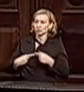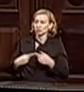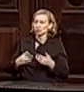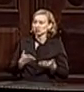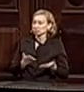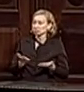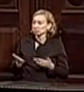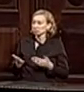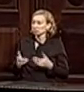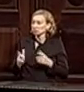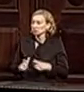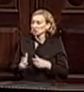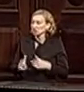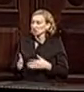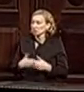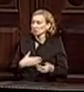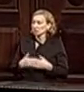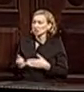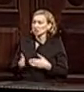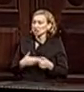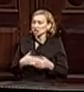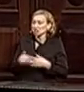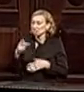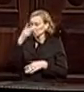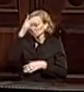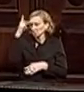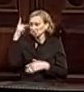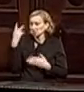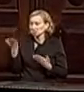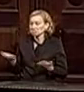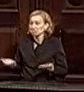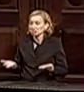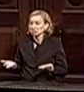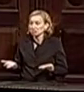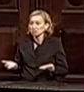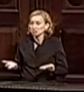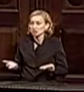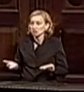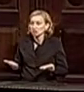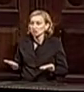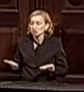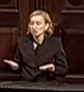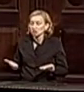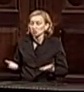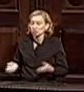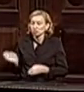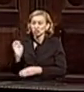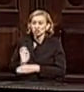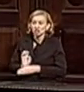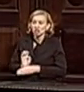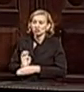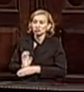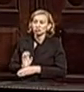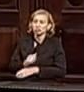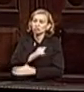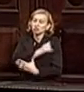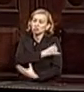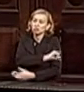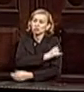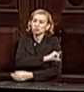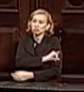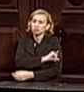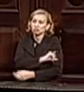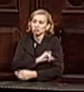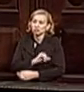valor. Eu não manifestei isso no meu voto ontem. O Estado do Rio de Janeiro